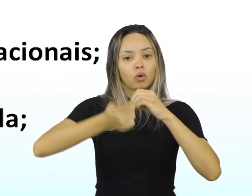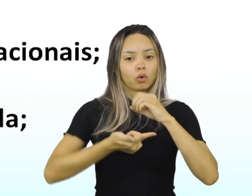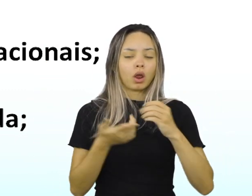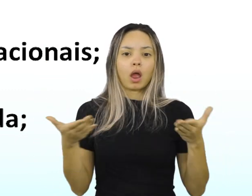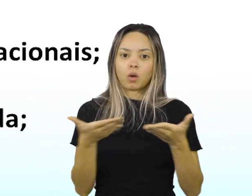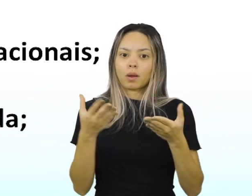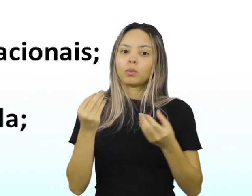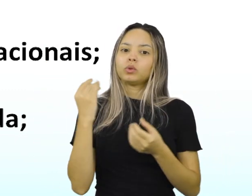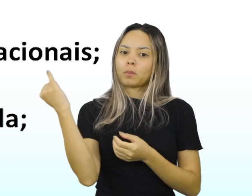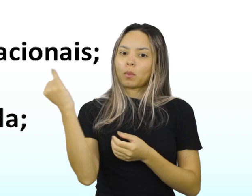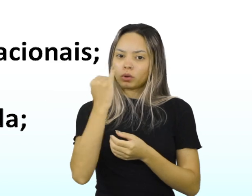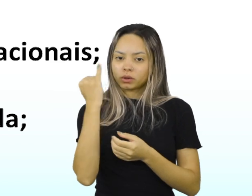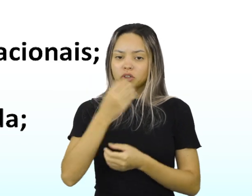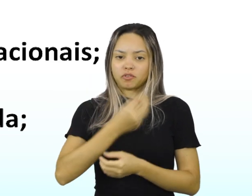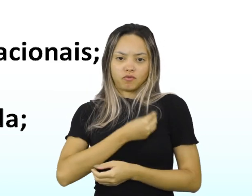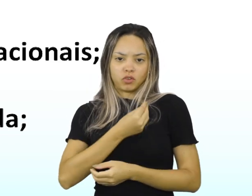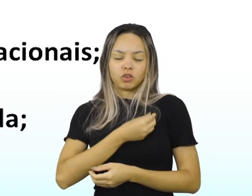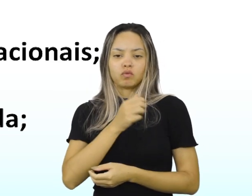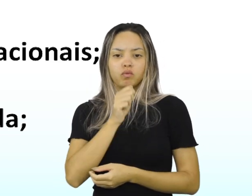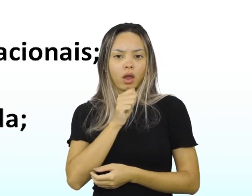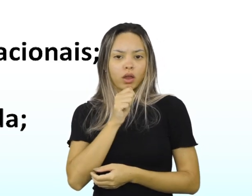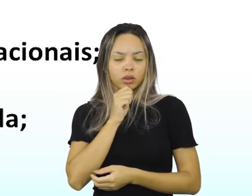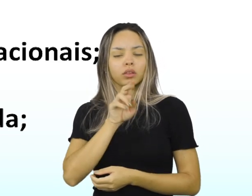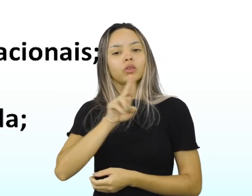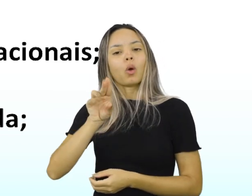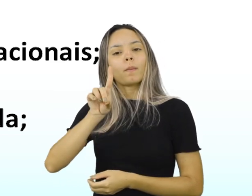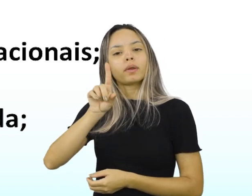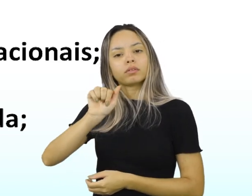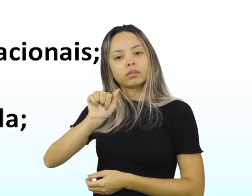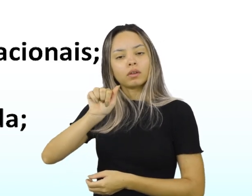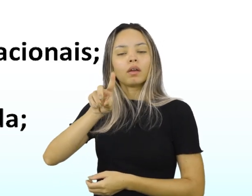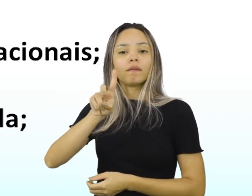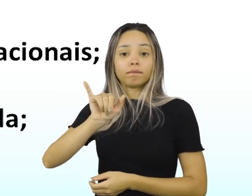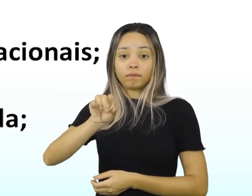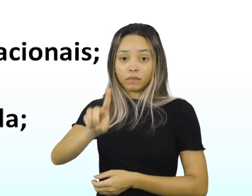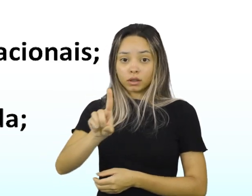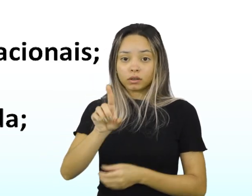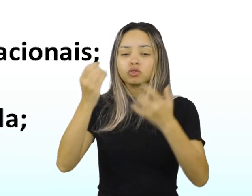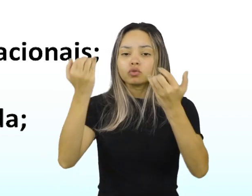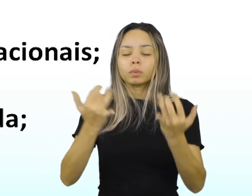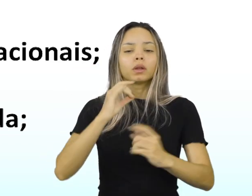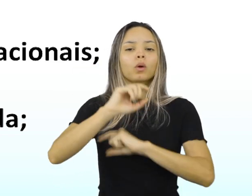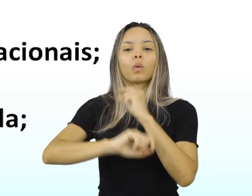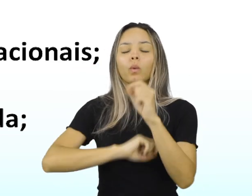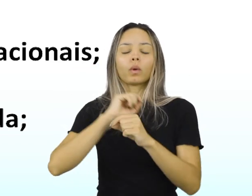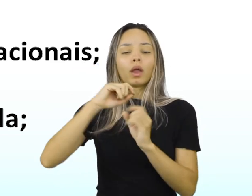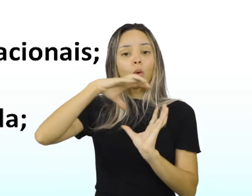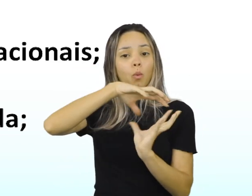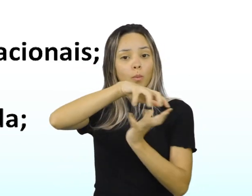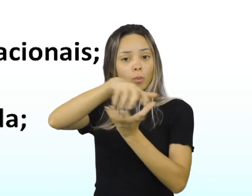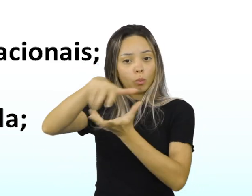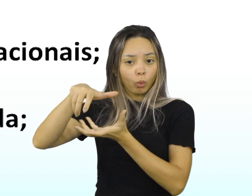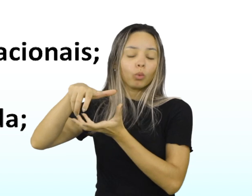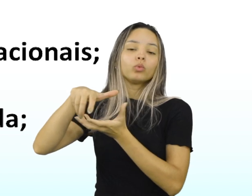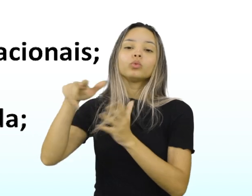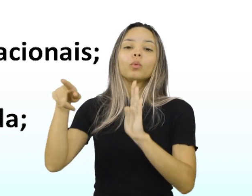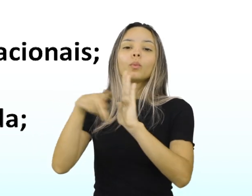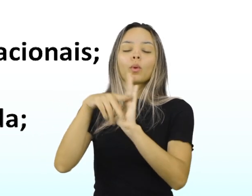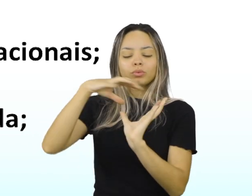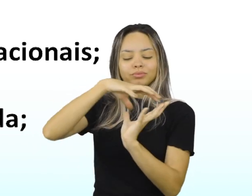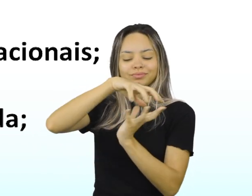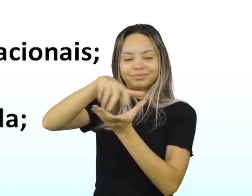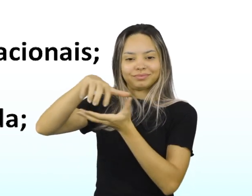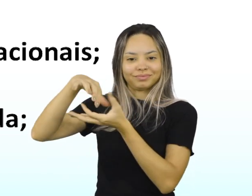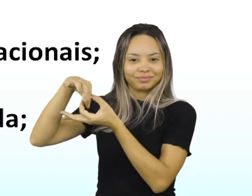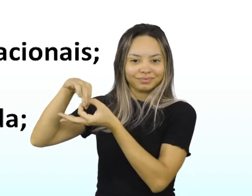muito importante, atualmente ainda vivo, David Harvey, que ele fala essa ideia que o mundo globalizado, essa relação